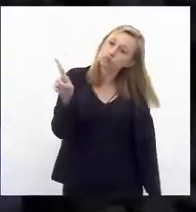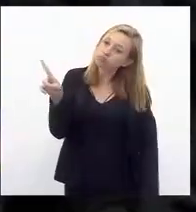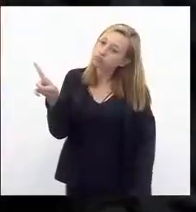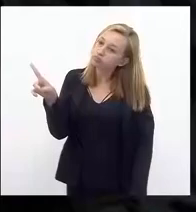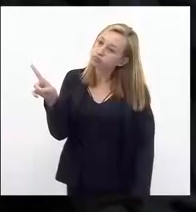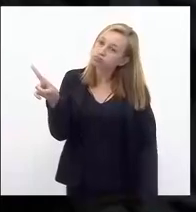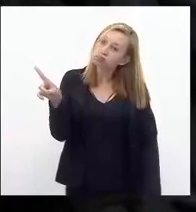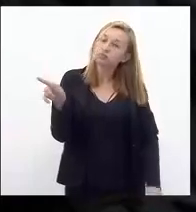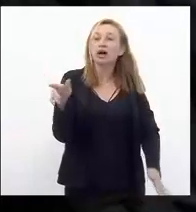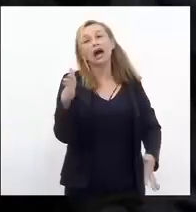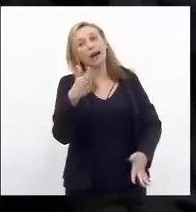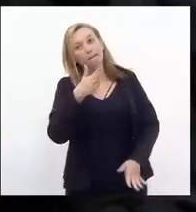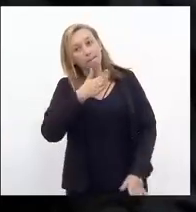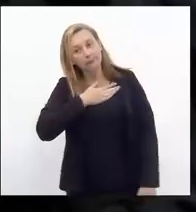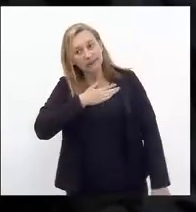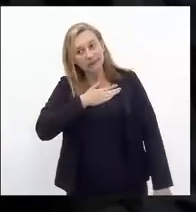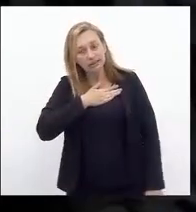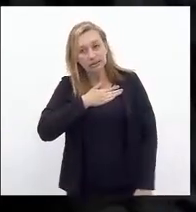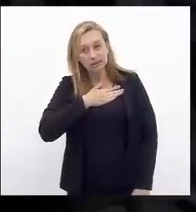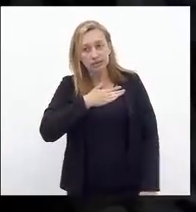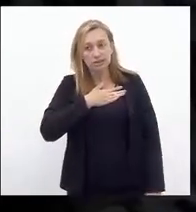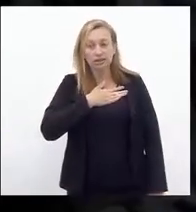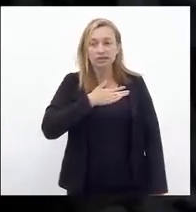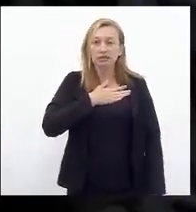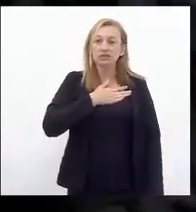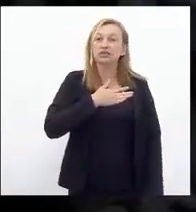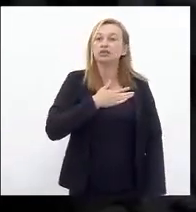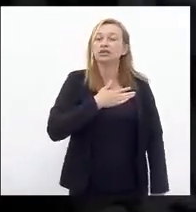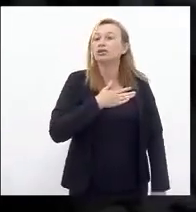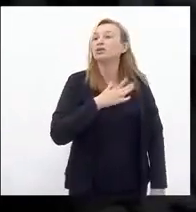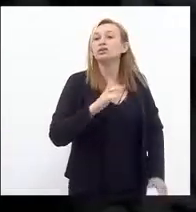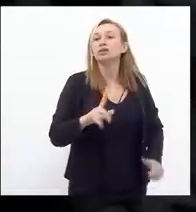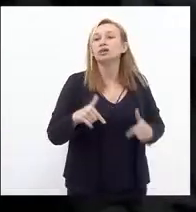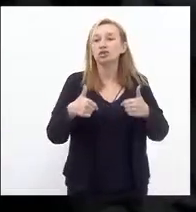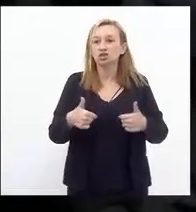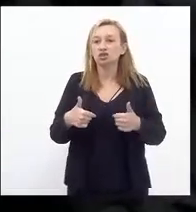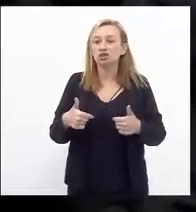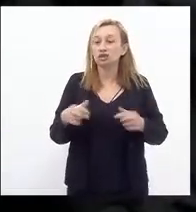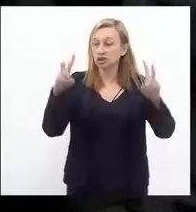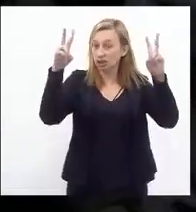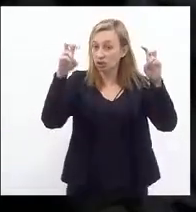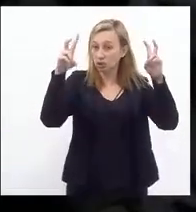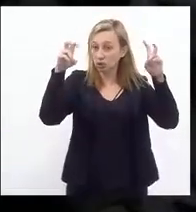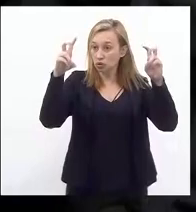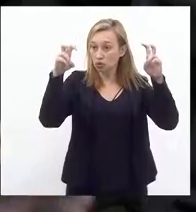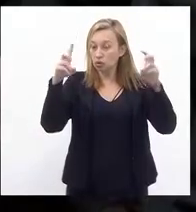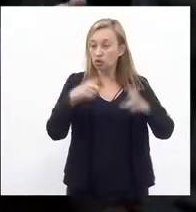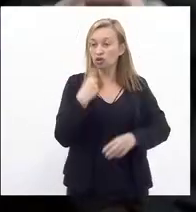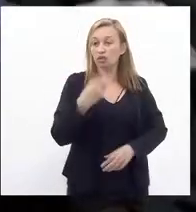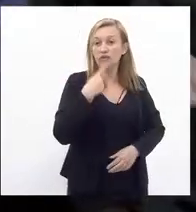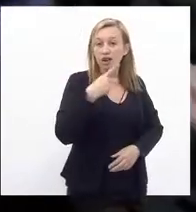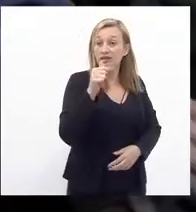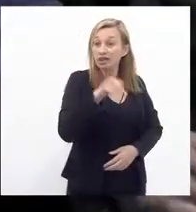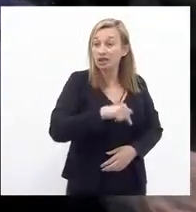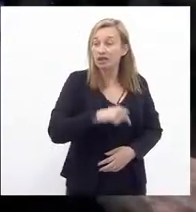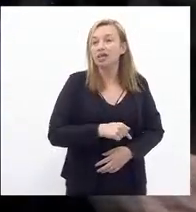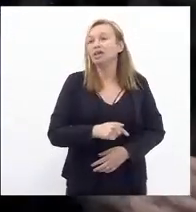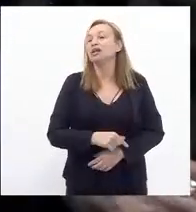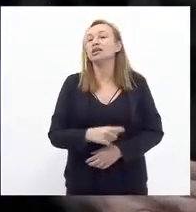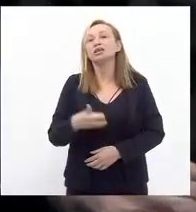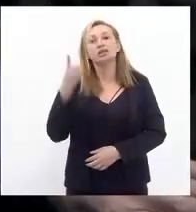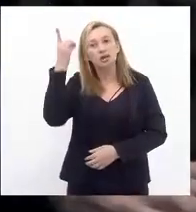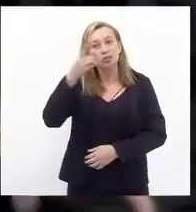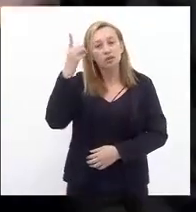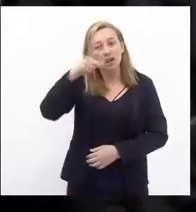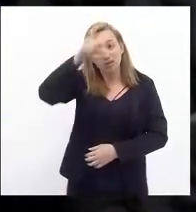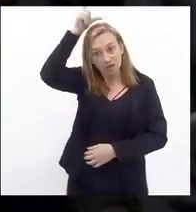hoje Doutor José para mim eu sempre falo grande feito desta matéria que nós estamos tratando aqui novos